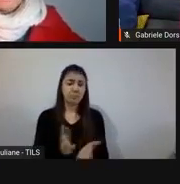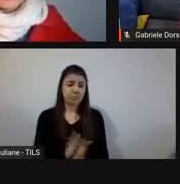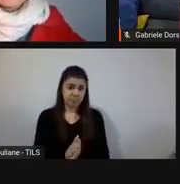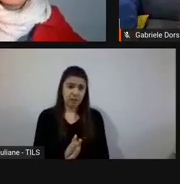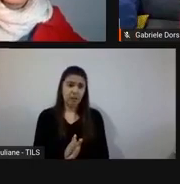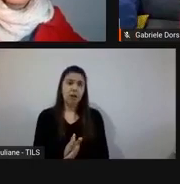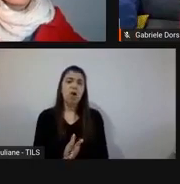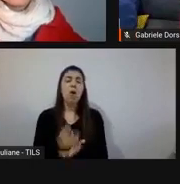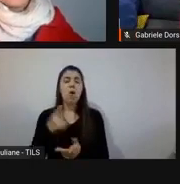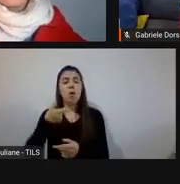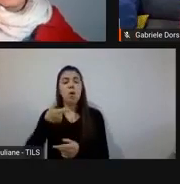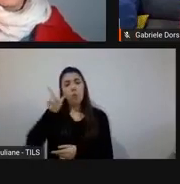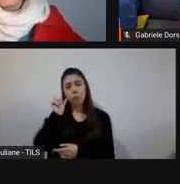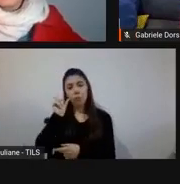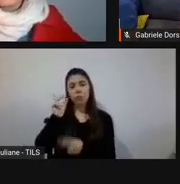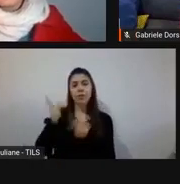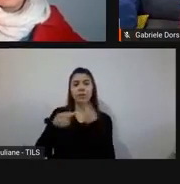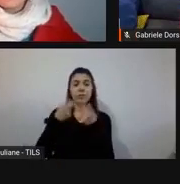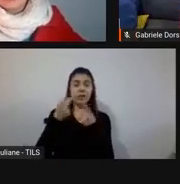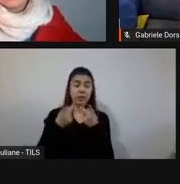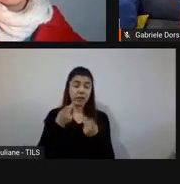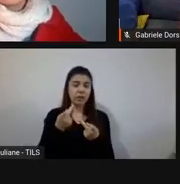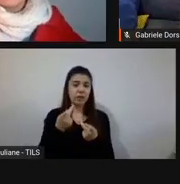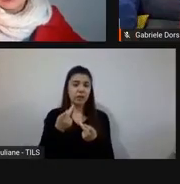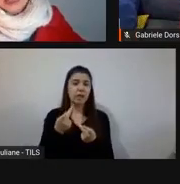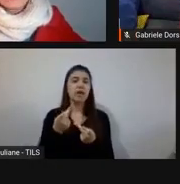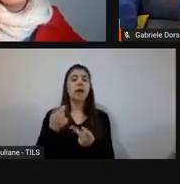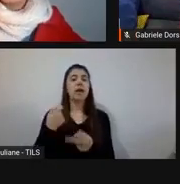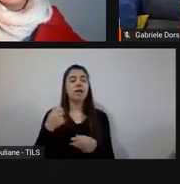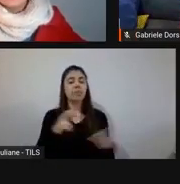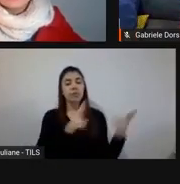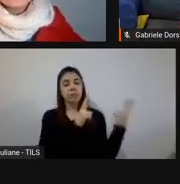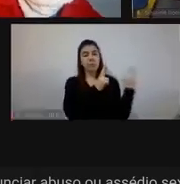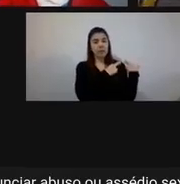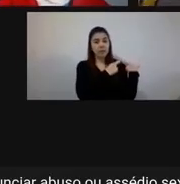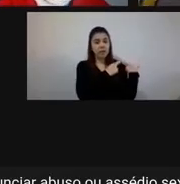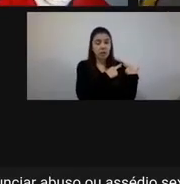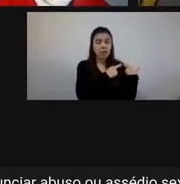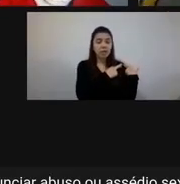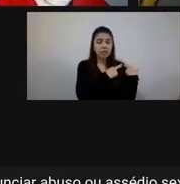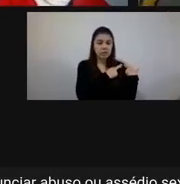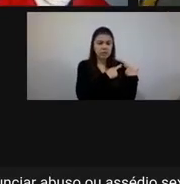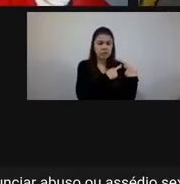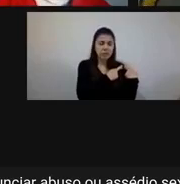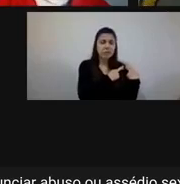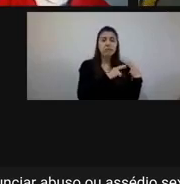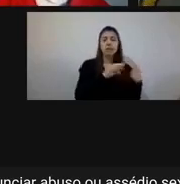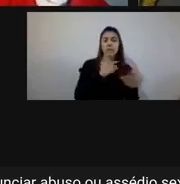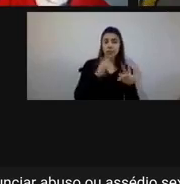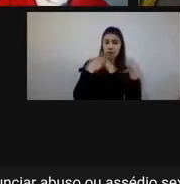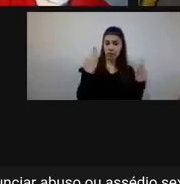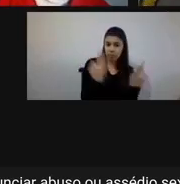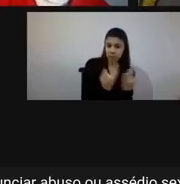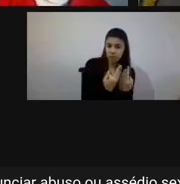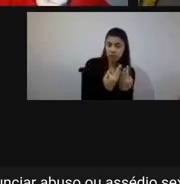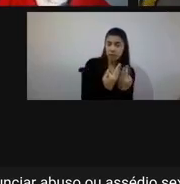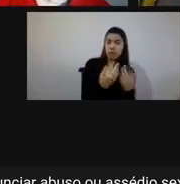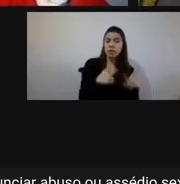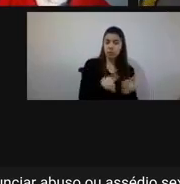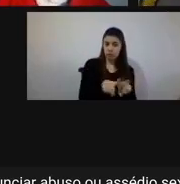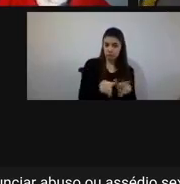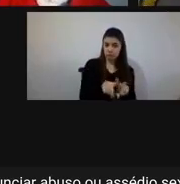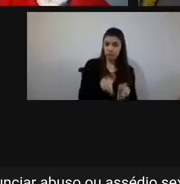da família, é dever de toda a comunidade preservar a integridade da criança e do adolescente. Então, a gente